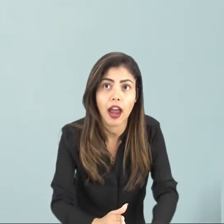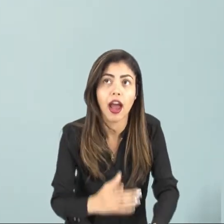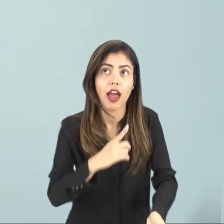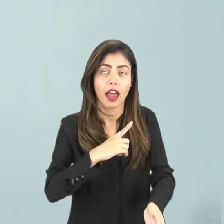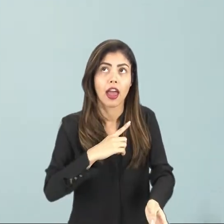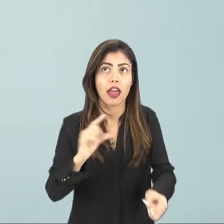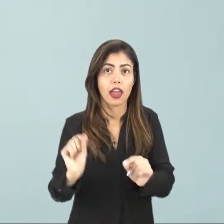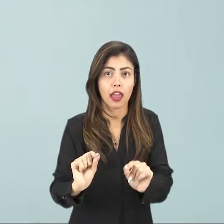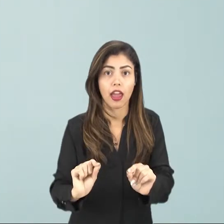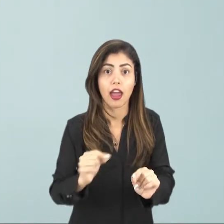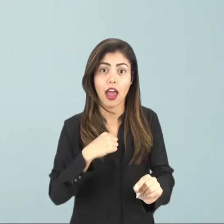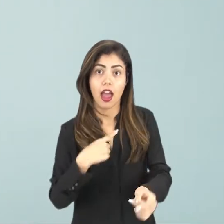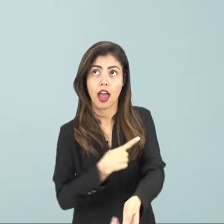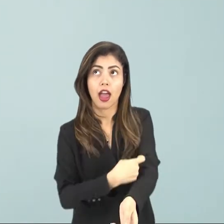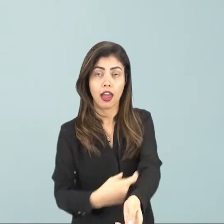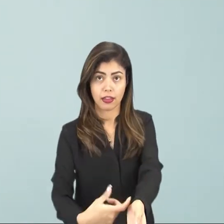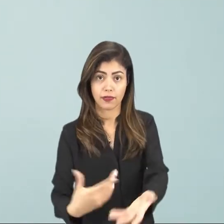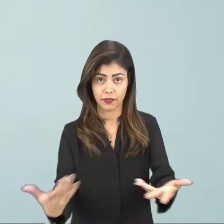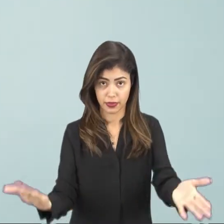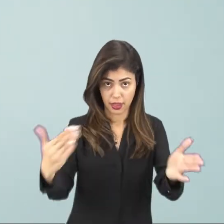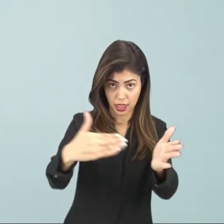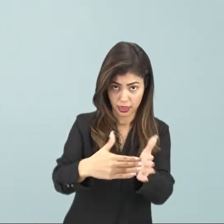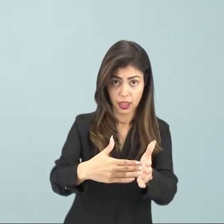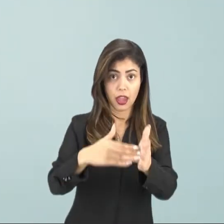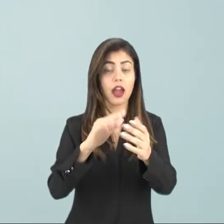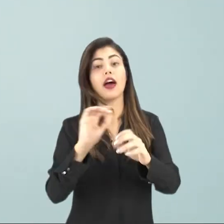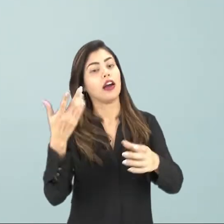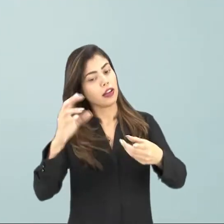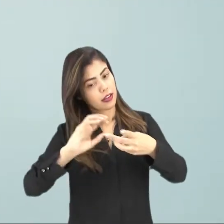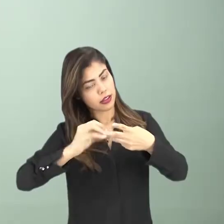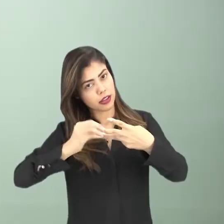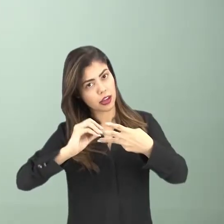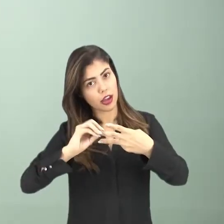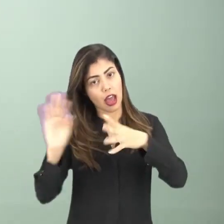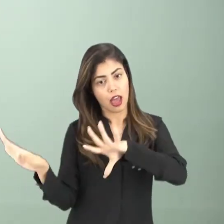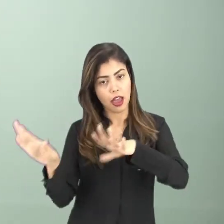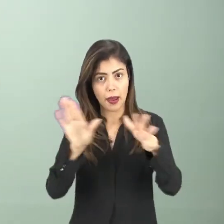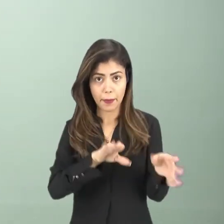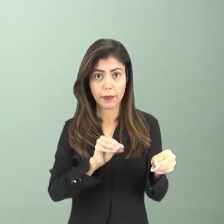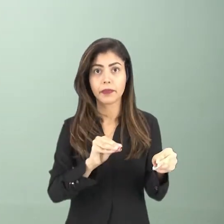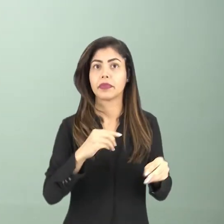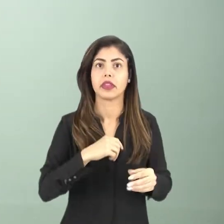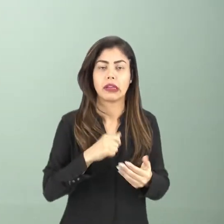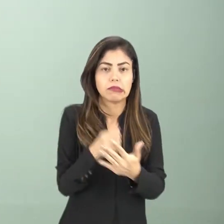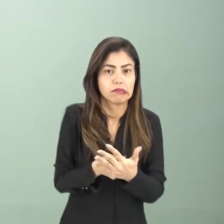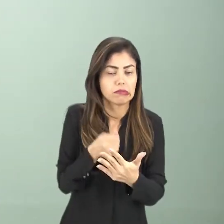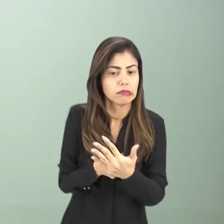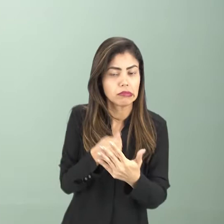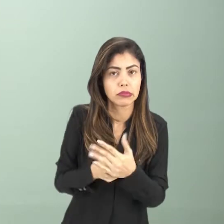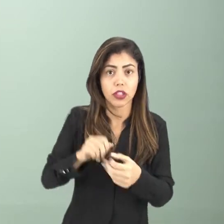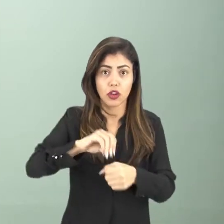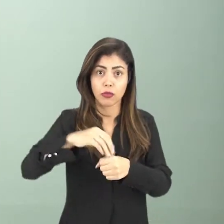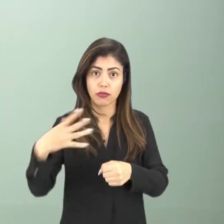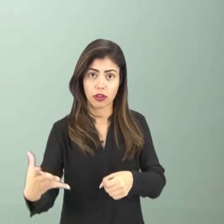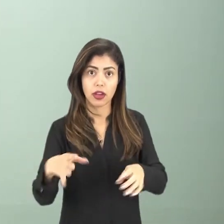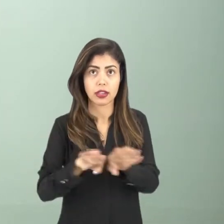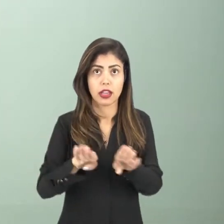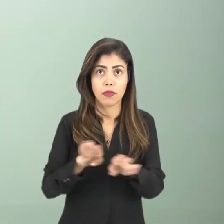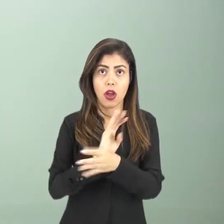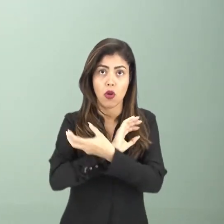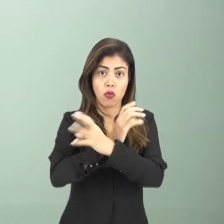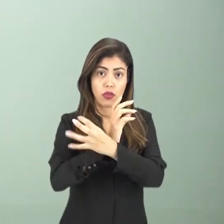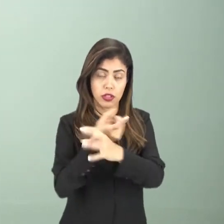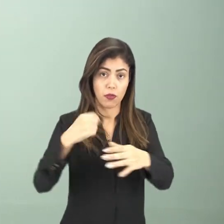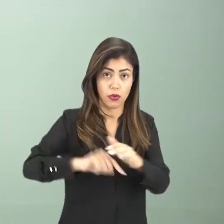oxigênio ele precisa chegar até essas células. Embora elas sejam rígidas por fora e por dentro o osso